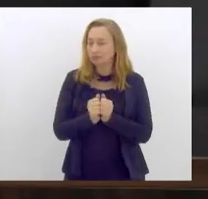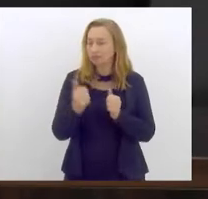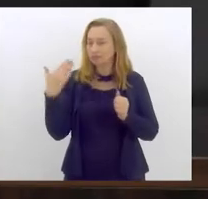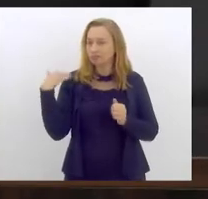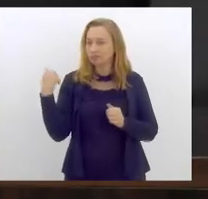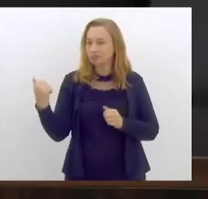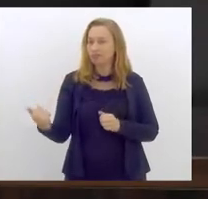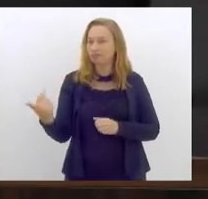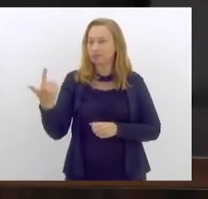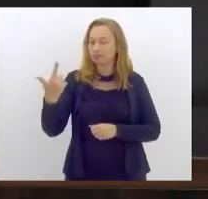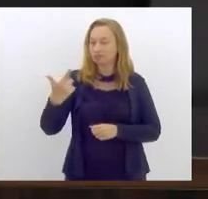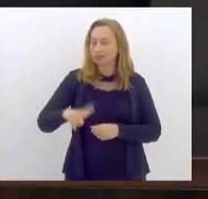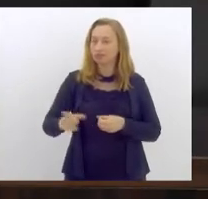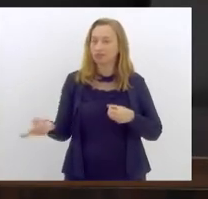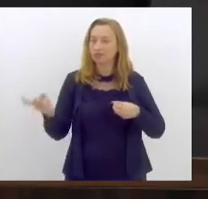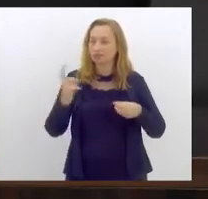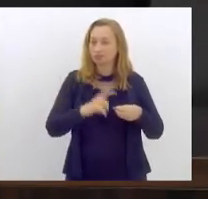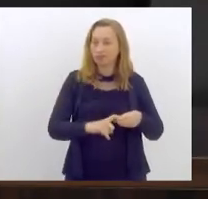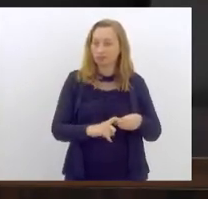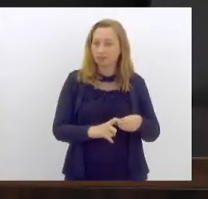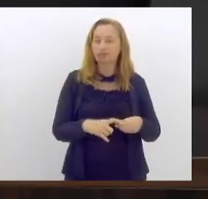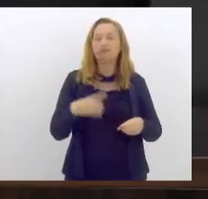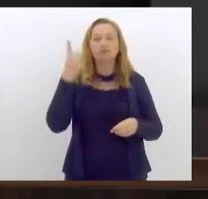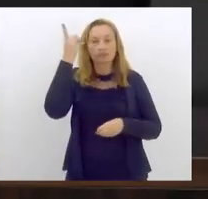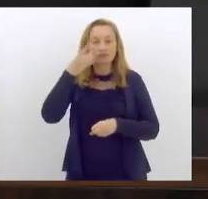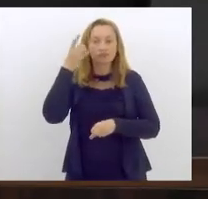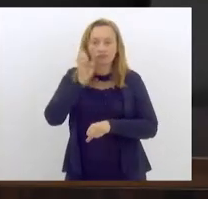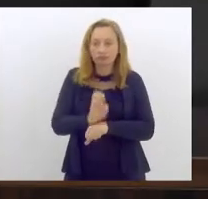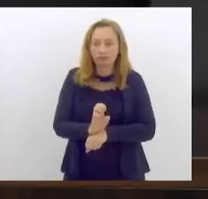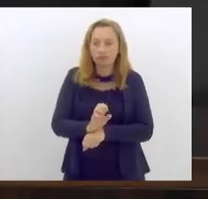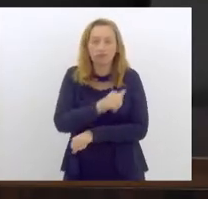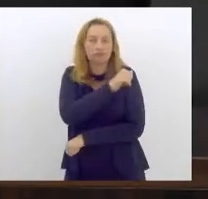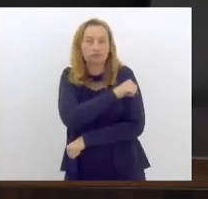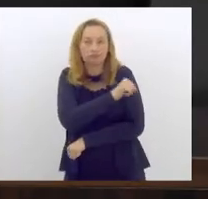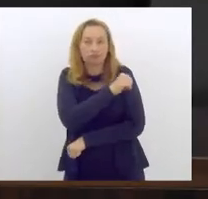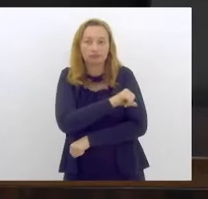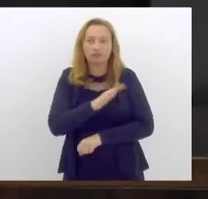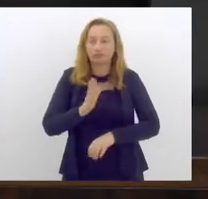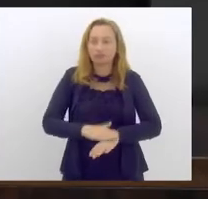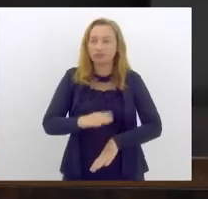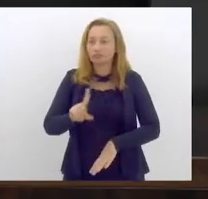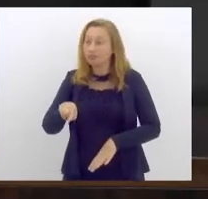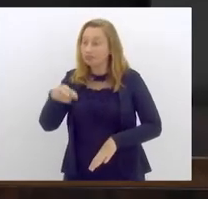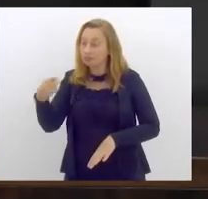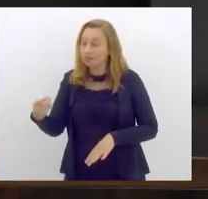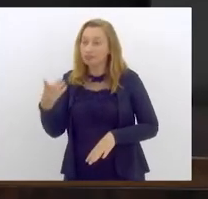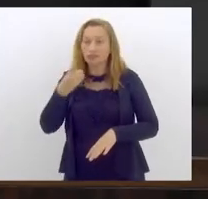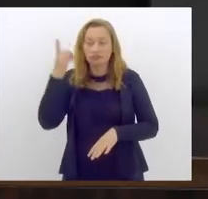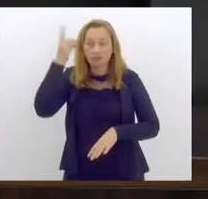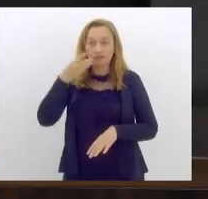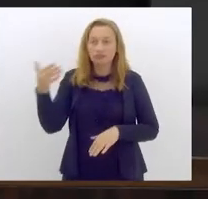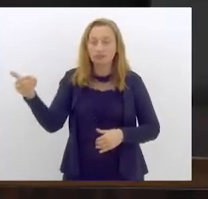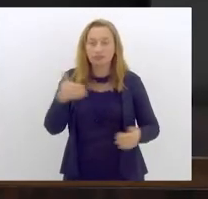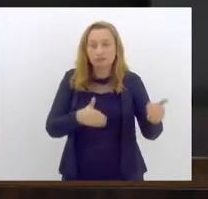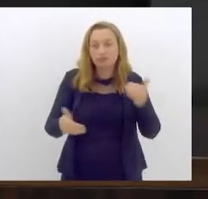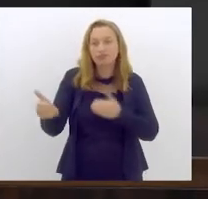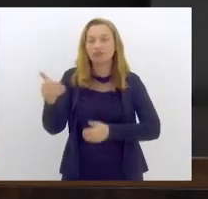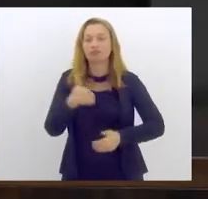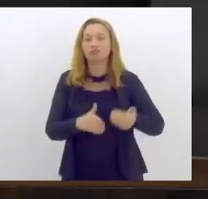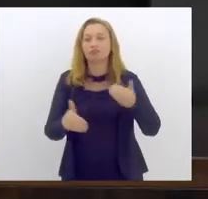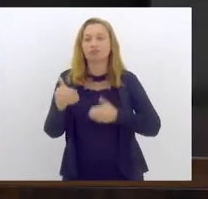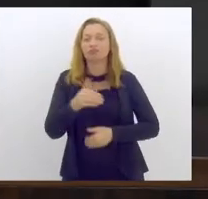foram eleitas deputadas estaduais no Rio de Janeiro e mais as deputadas que estão entrando